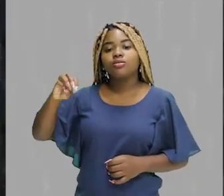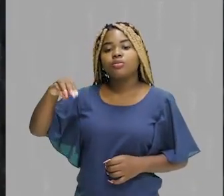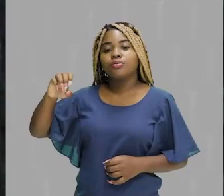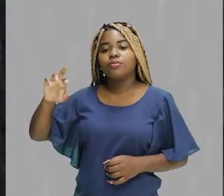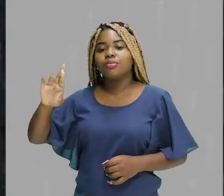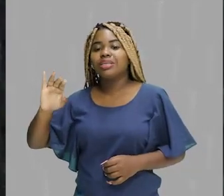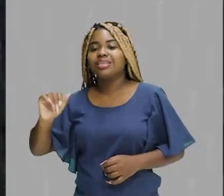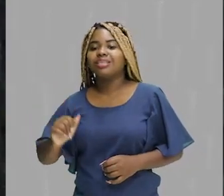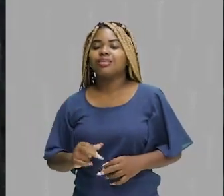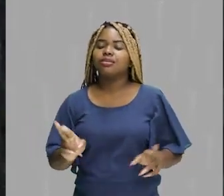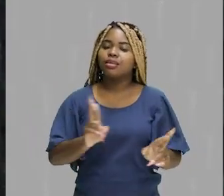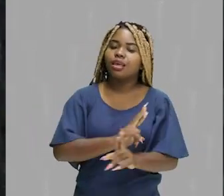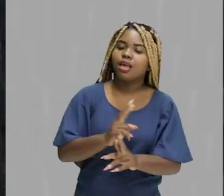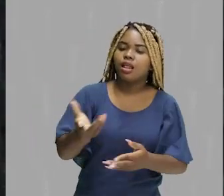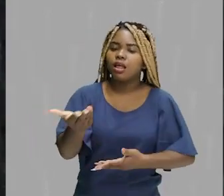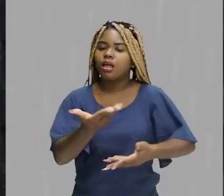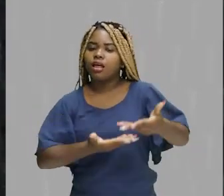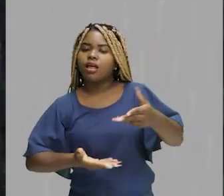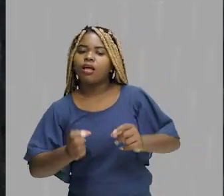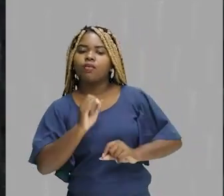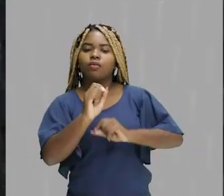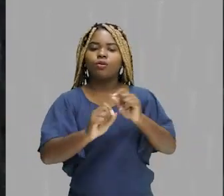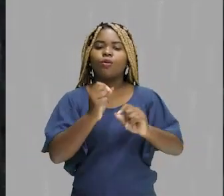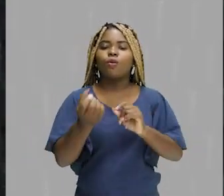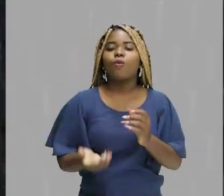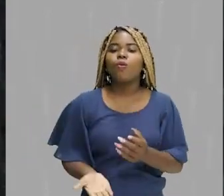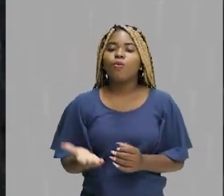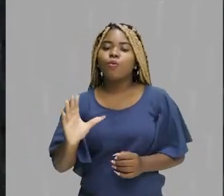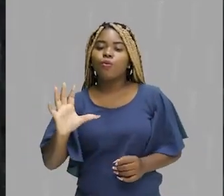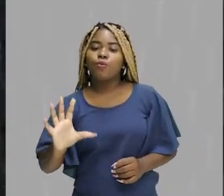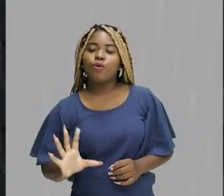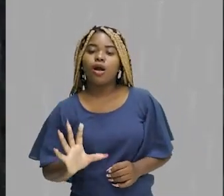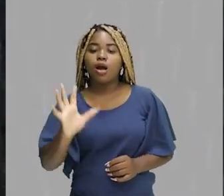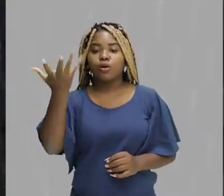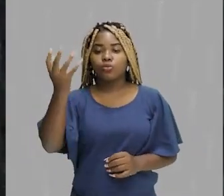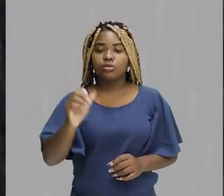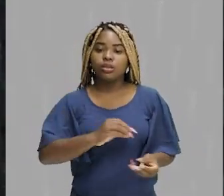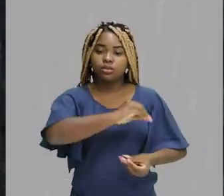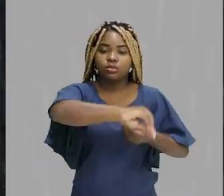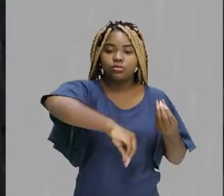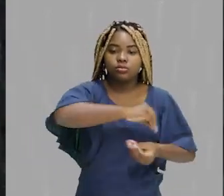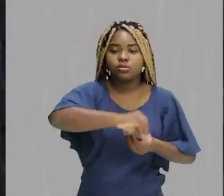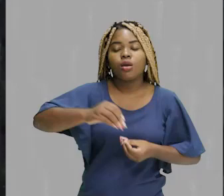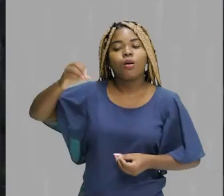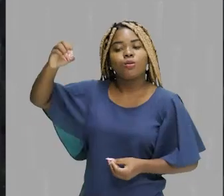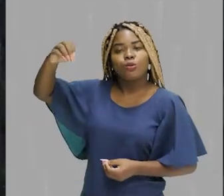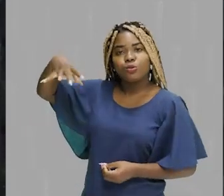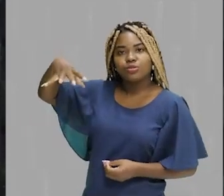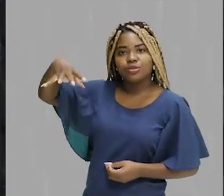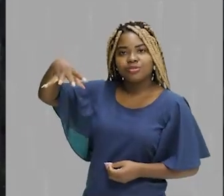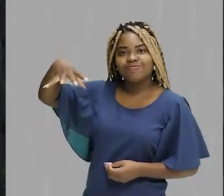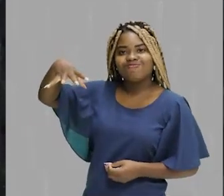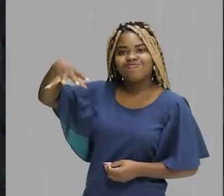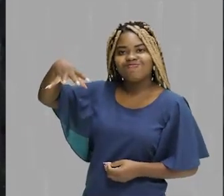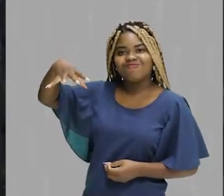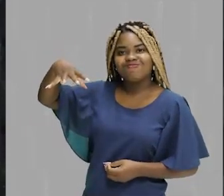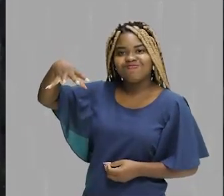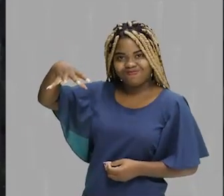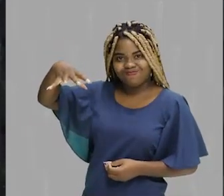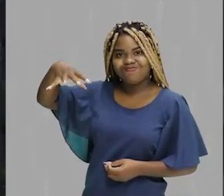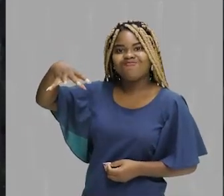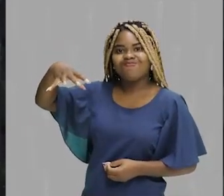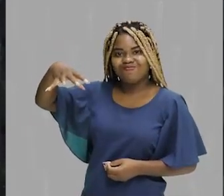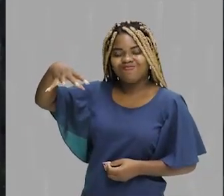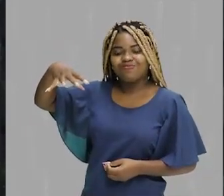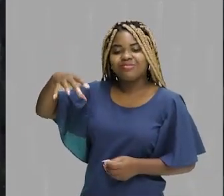está associada ao comportamento da substância a um feixe de luz polarizada. Então, nós temos a luz polarizada e